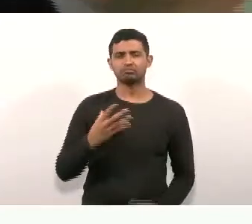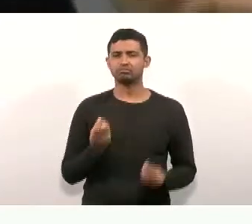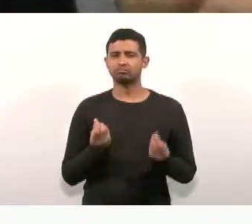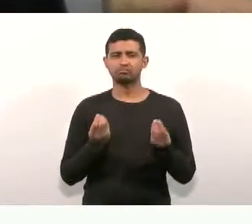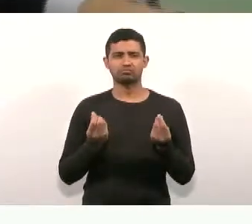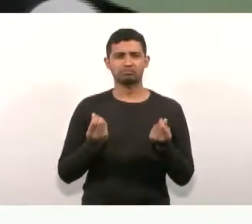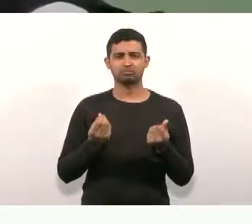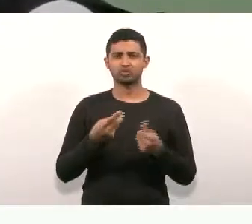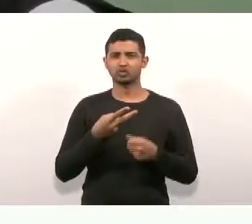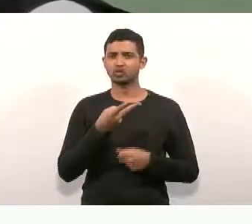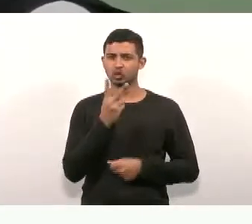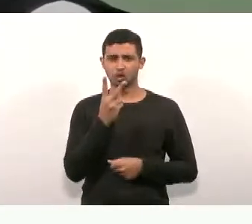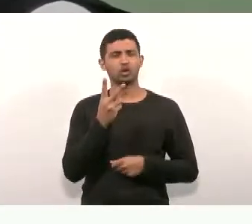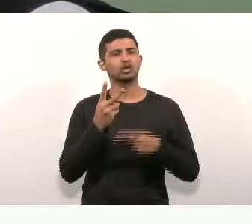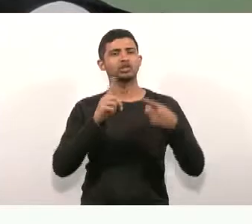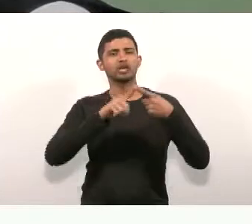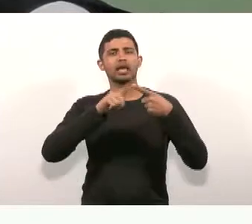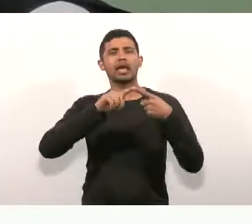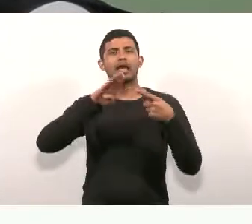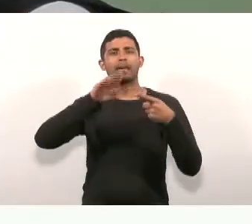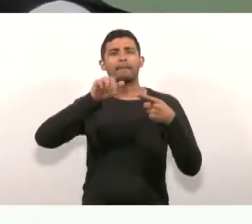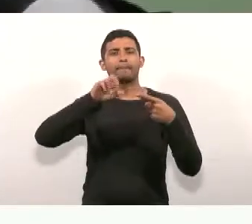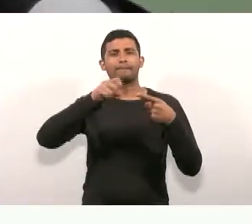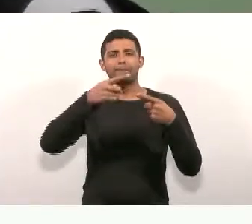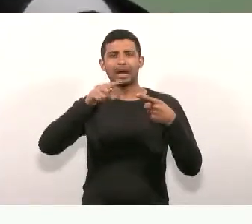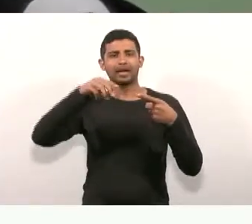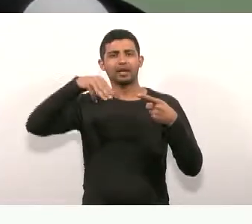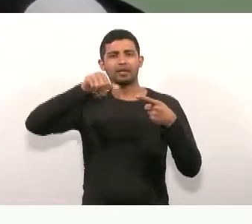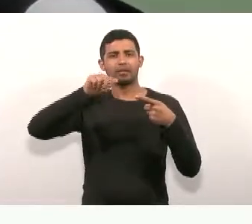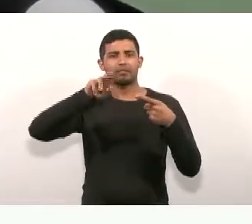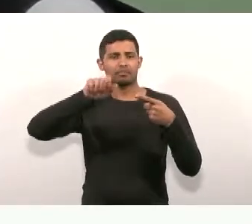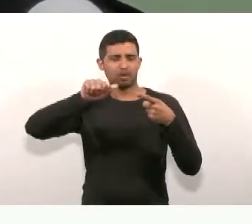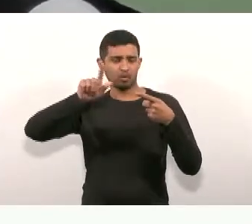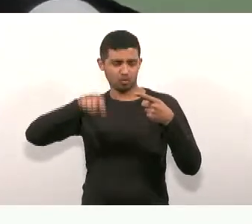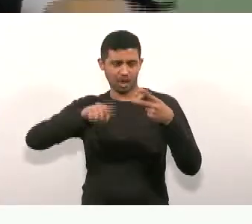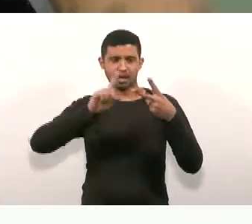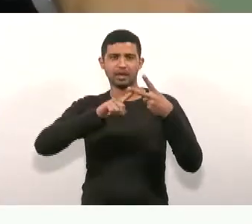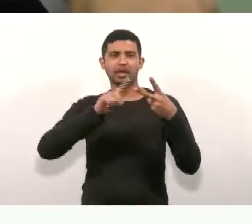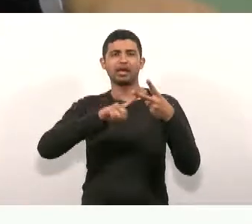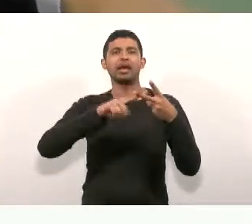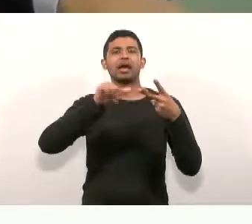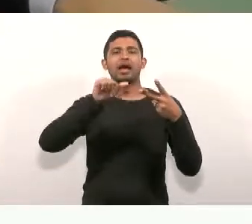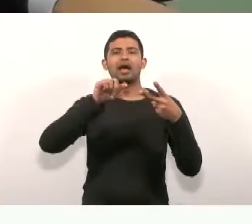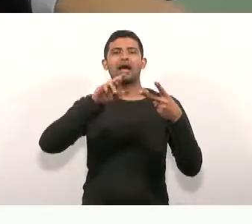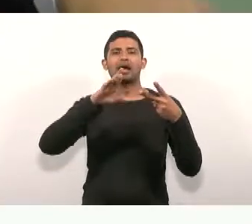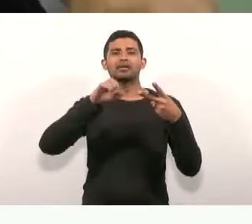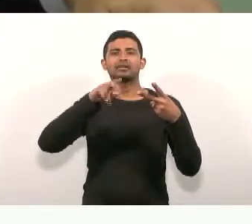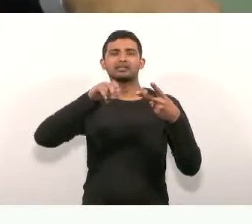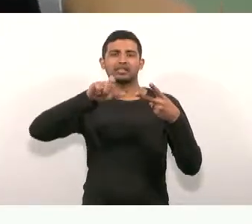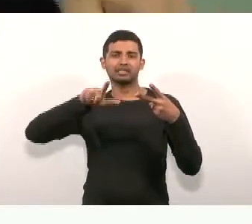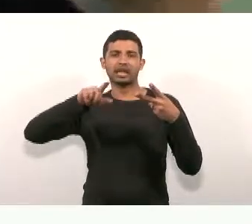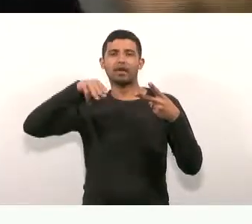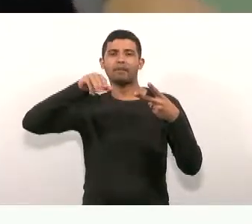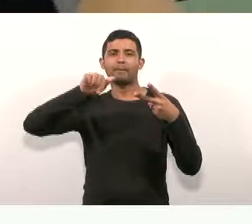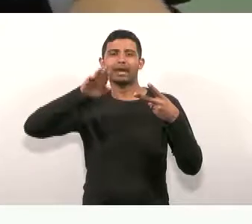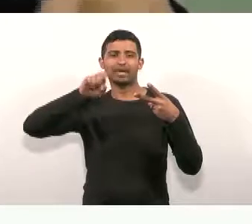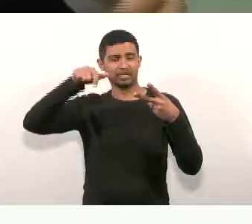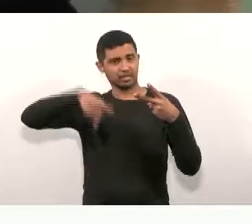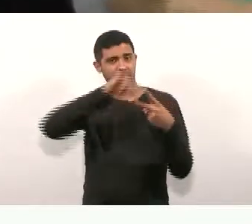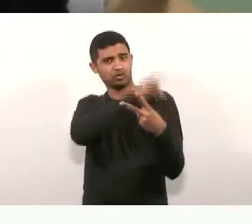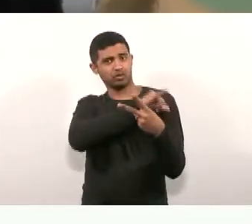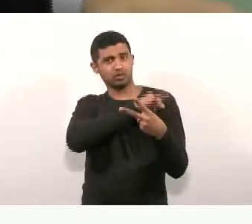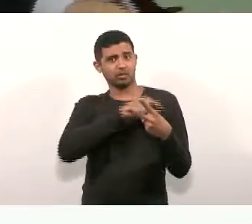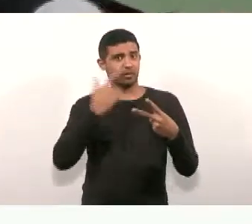digamos, precursores, né? O Barão de Mauá, né? E o Arsenal de Marinha no Rio de Janeiro. Sem esses dois precursores, a indústria naval no Brasil não seria